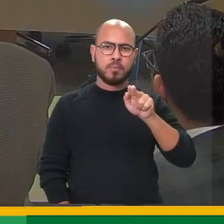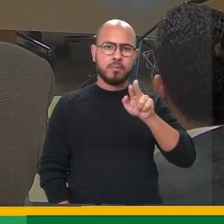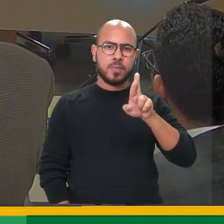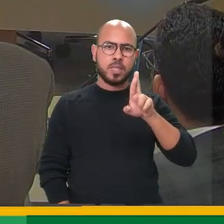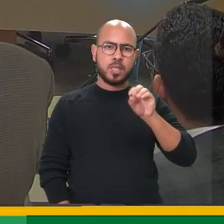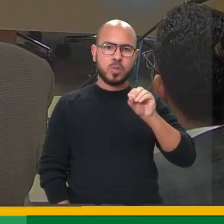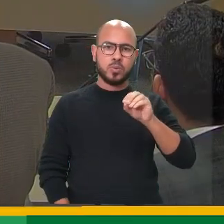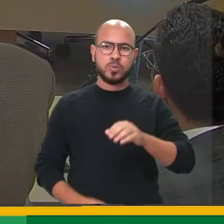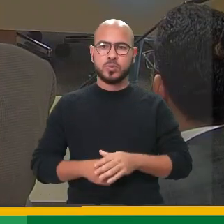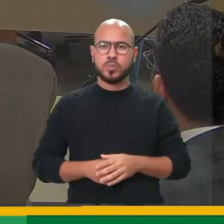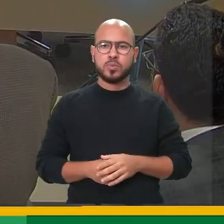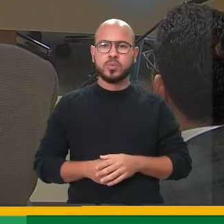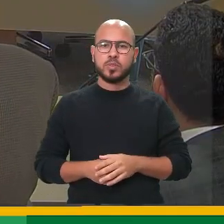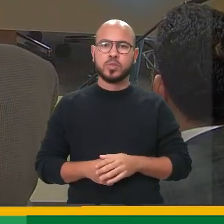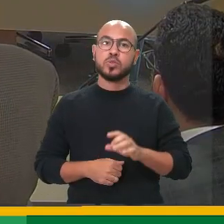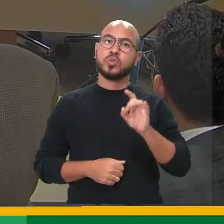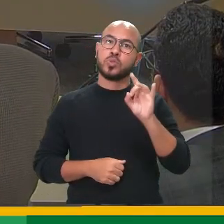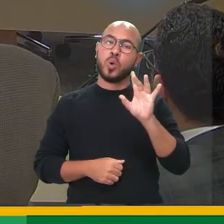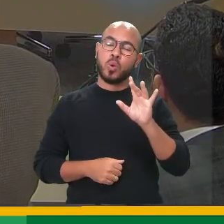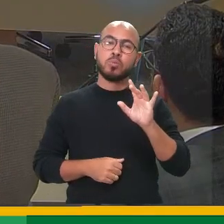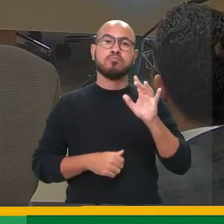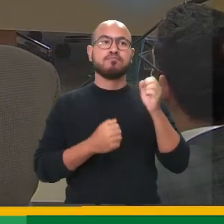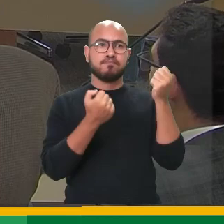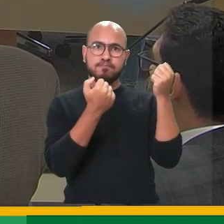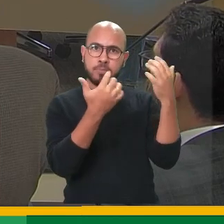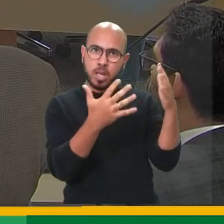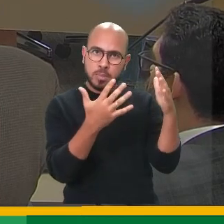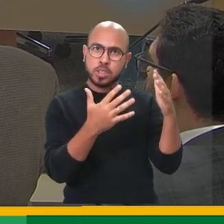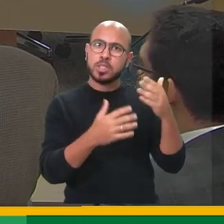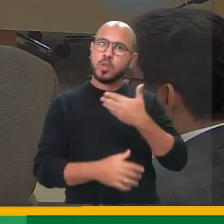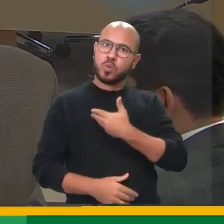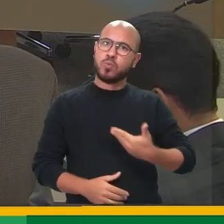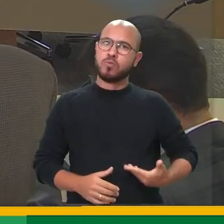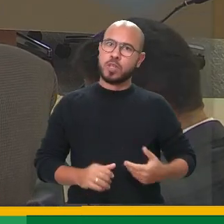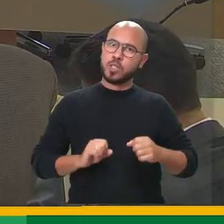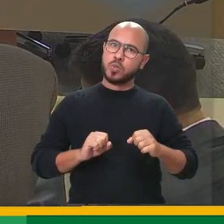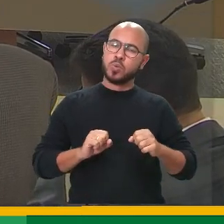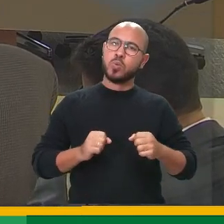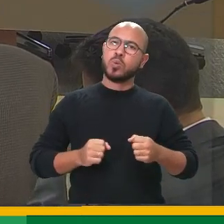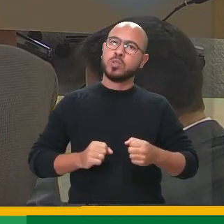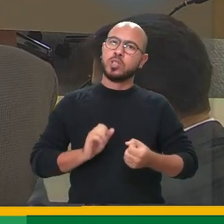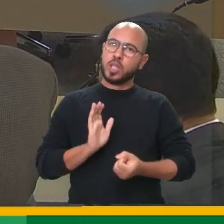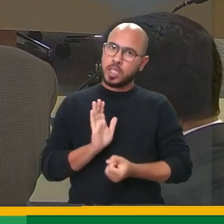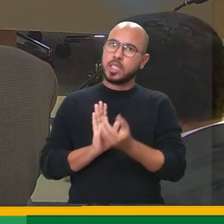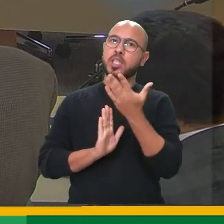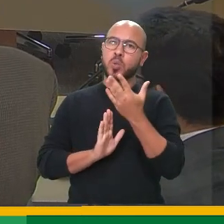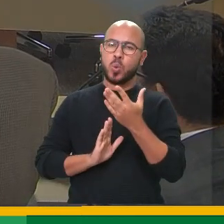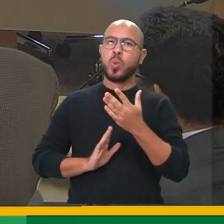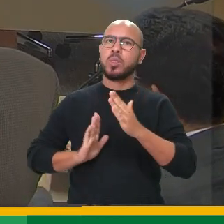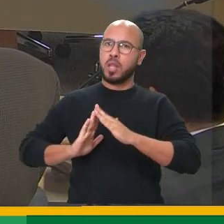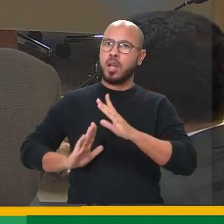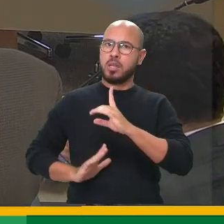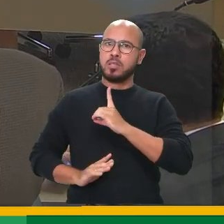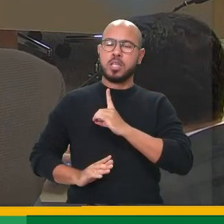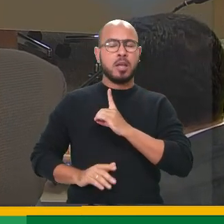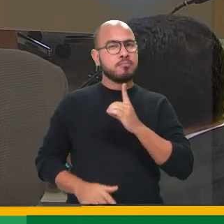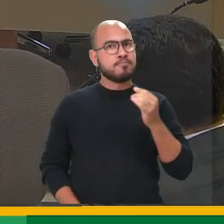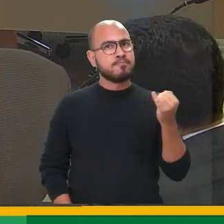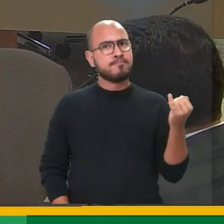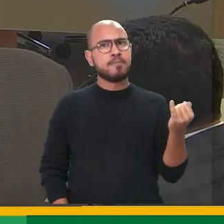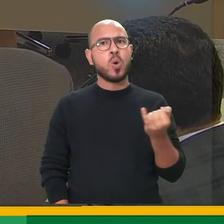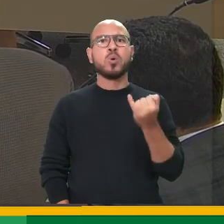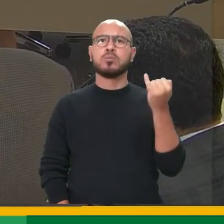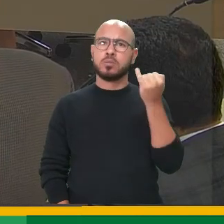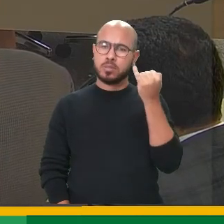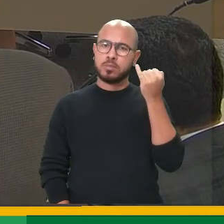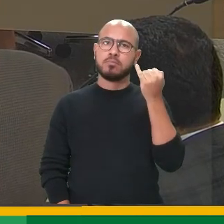só para saudar a iniciativa do governo pela criação dessa delegacia viu extremamente importante acho foi um